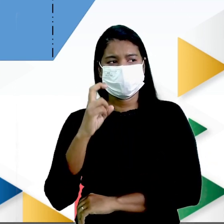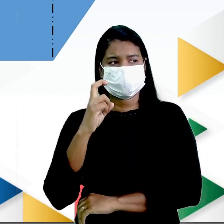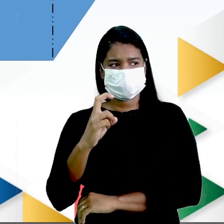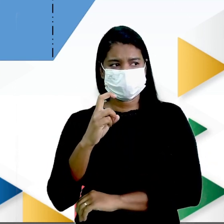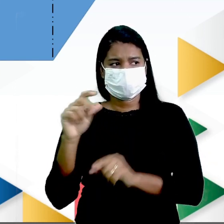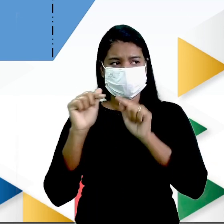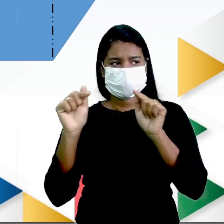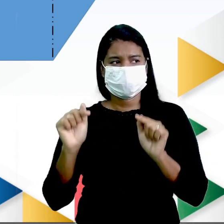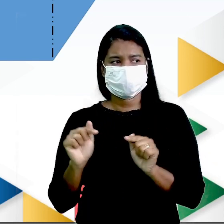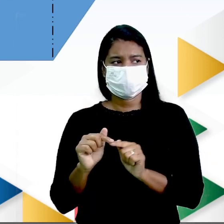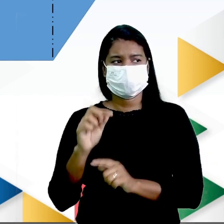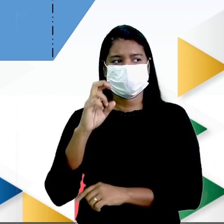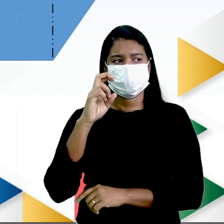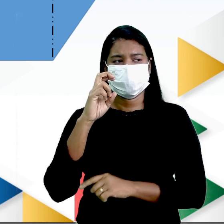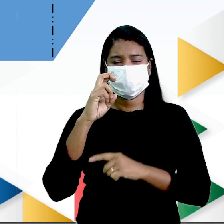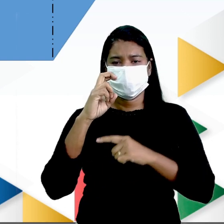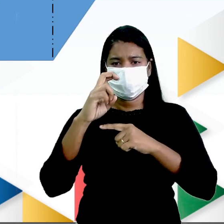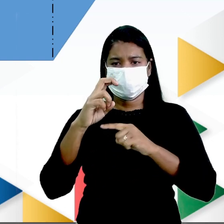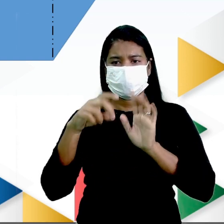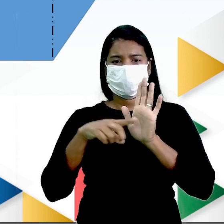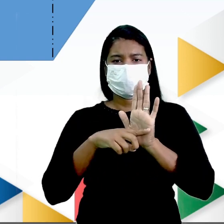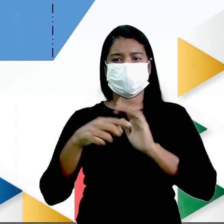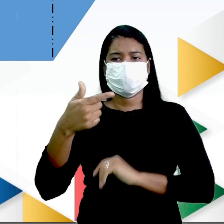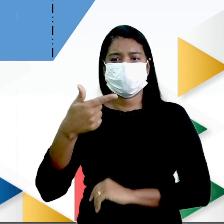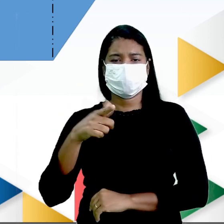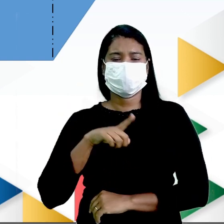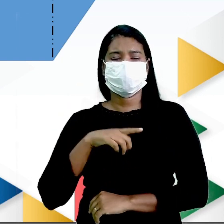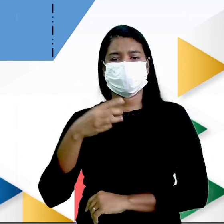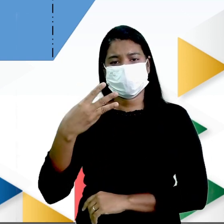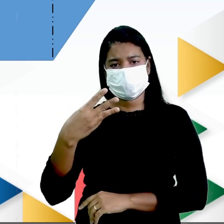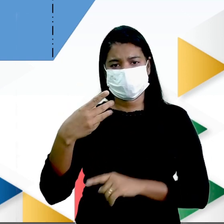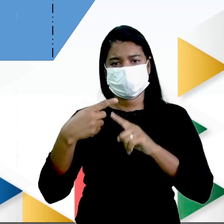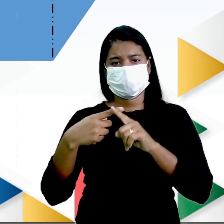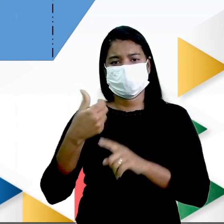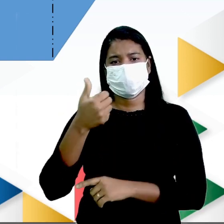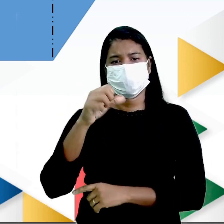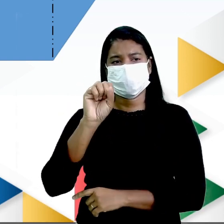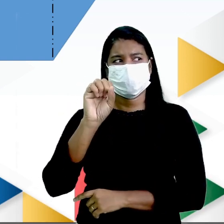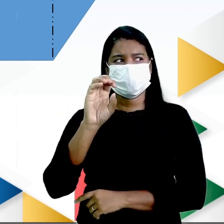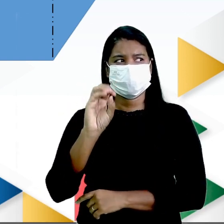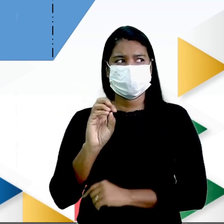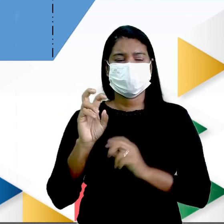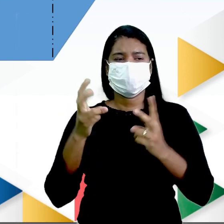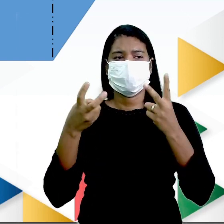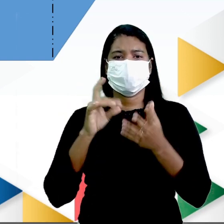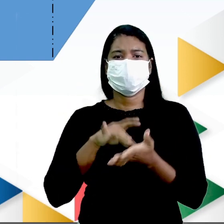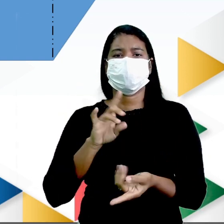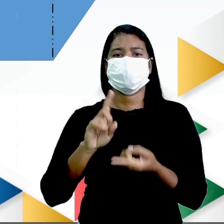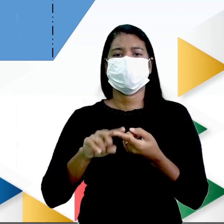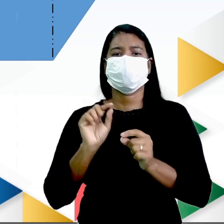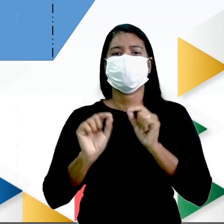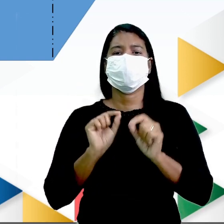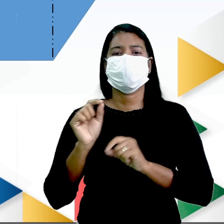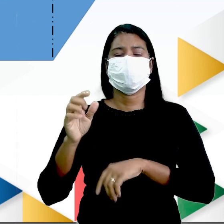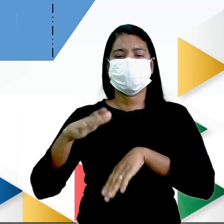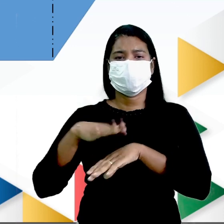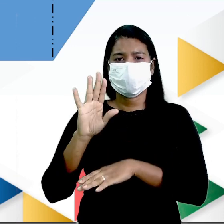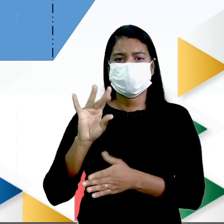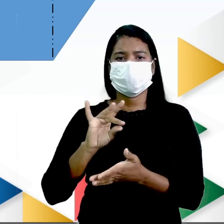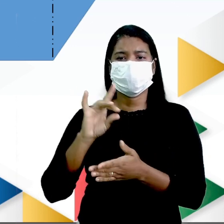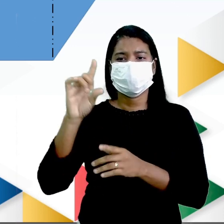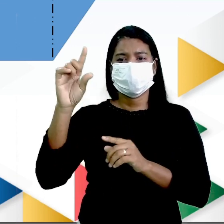lados, eu fazendo 5 menos 2, eu vou ter 3 vezes 180. Então, percebe-se que cada vez que eu